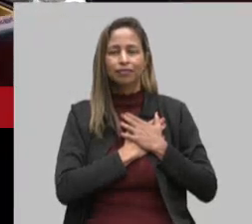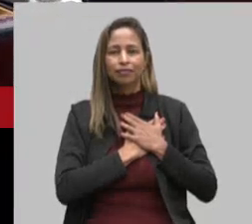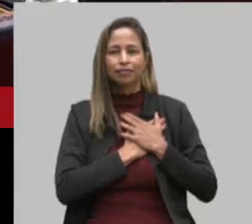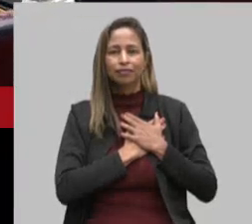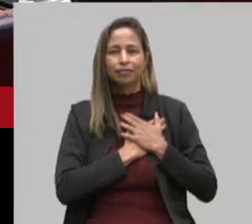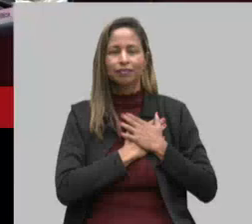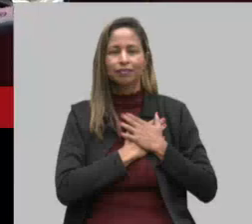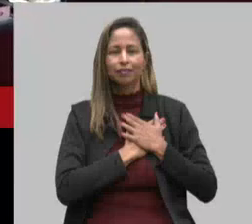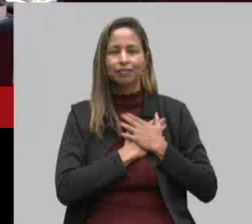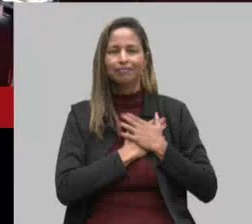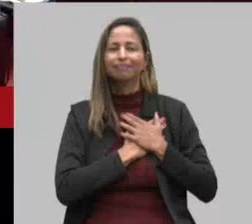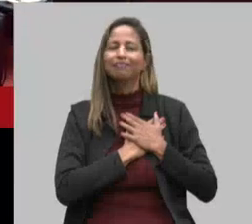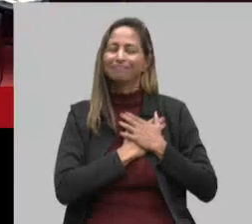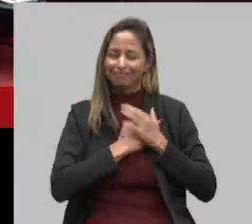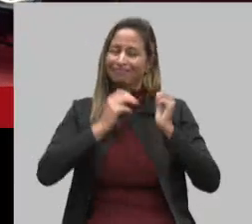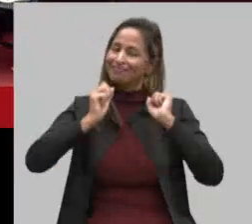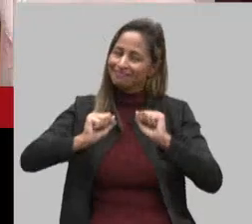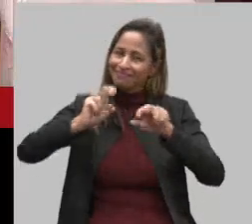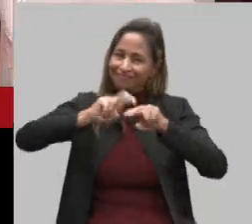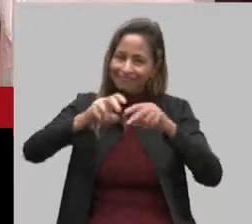podem sentar por